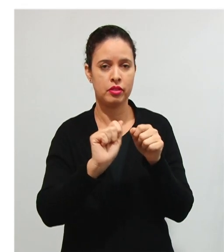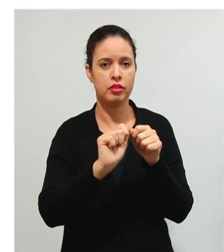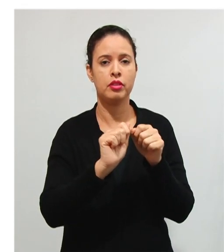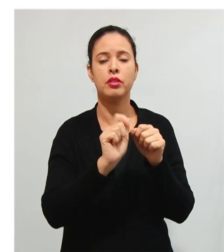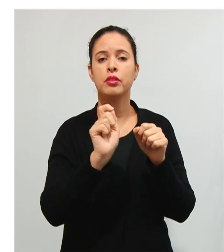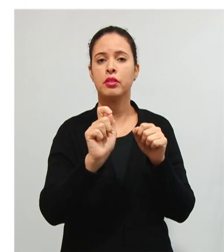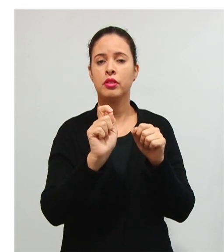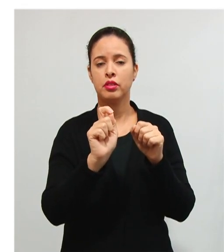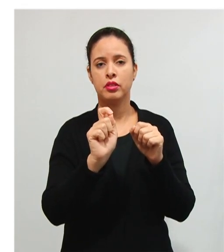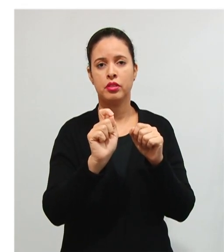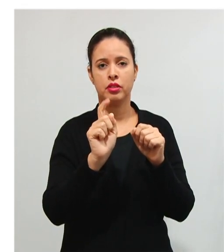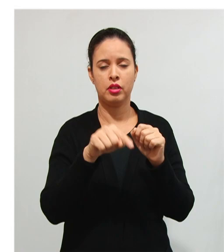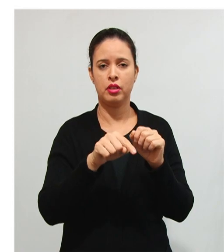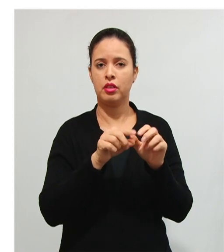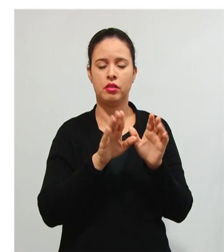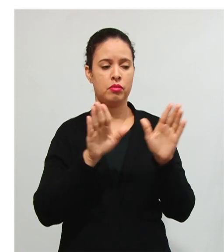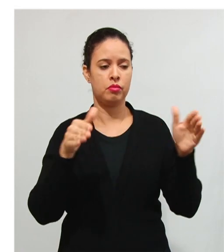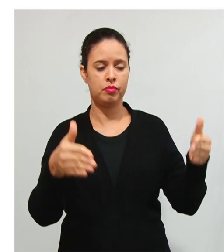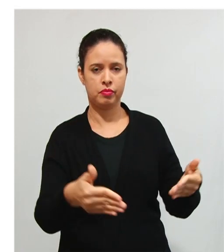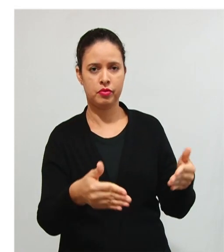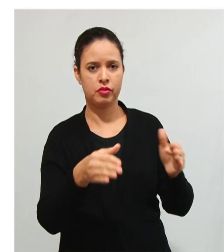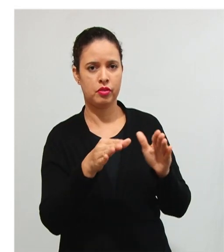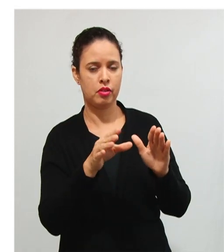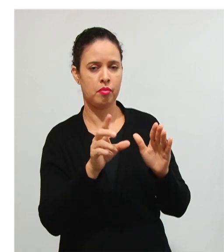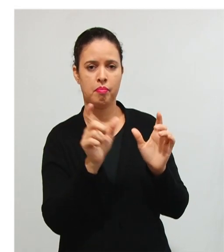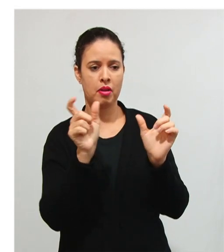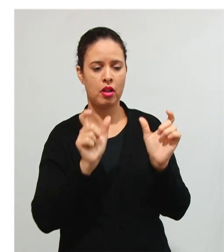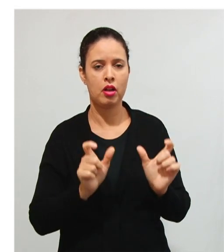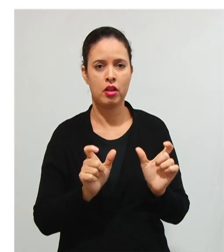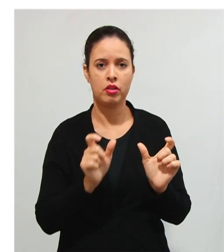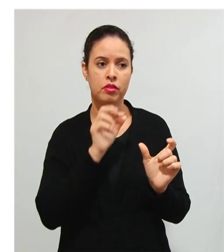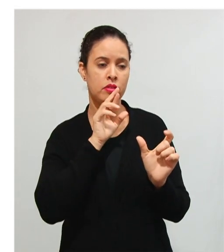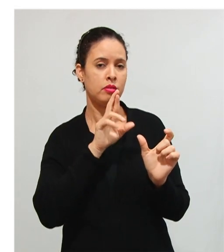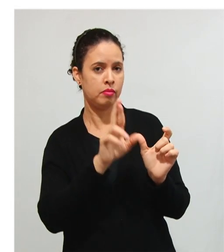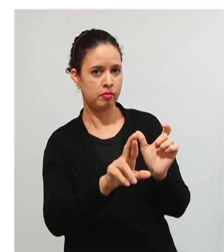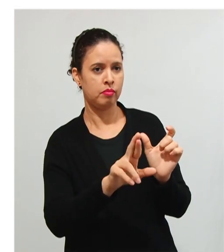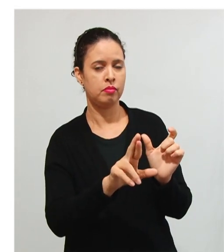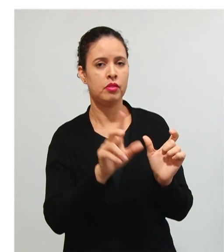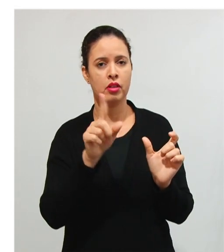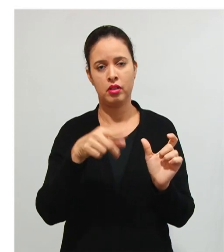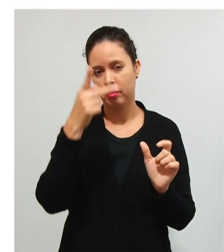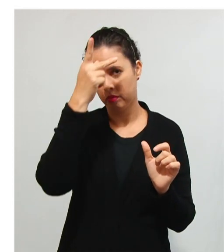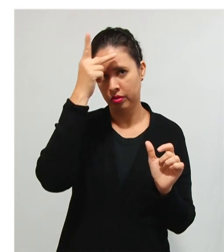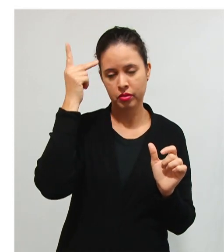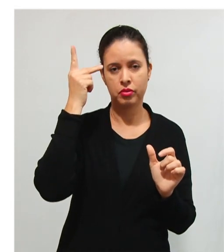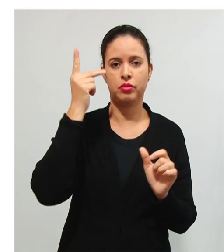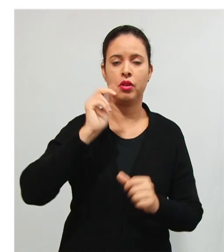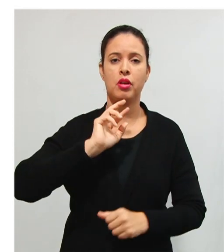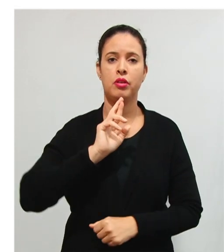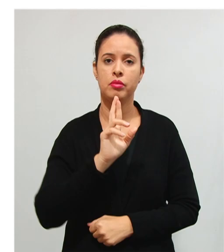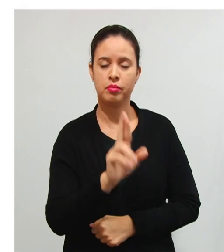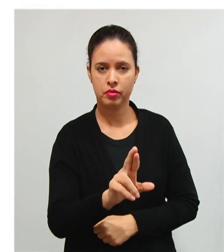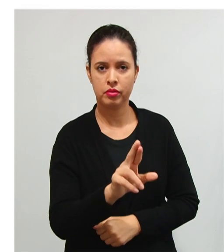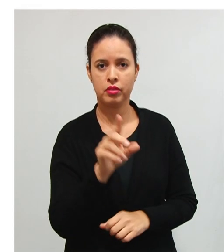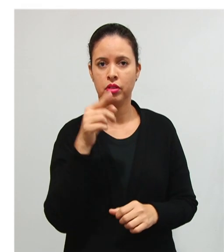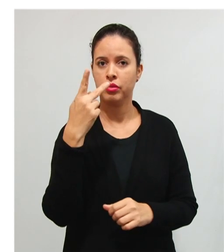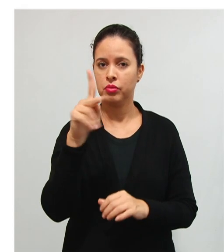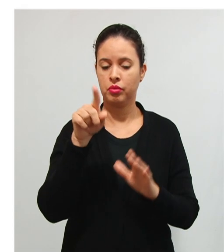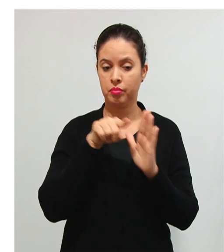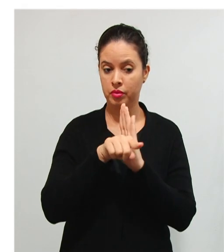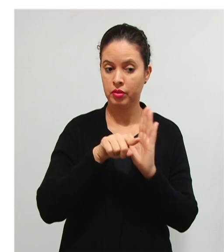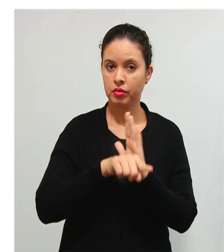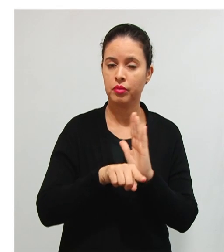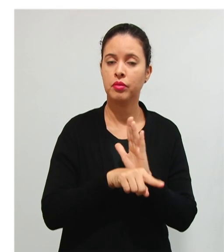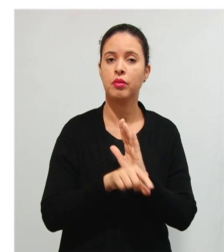defina determinado objeto ou determinado termo e ele vai te responder como se fosse uma pessoa respondendo a tua pergunta. E